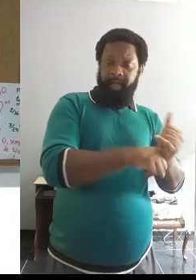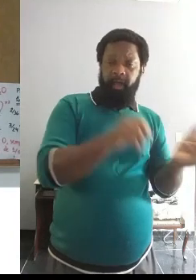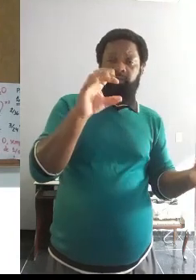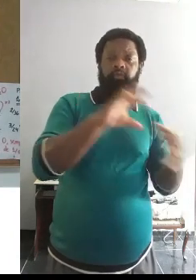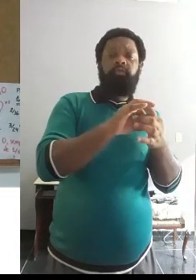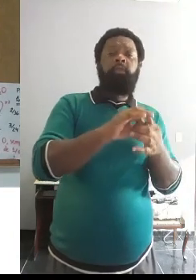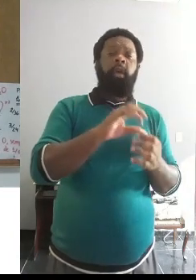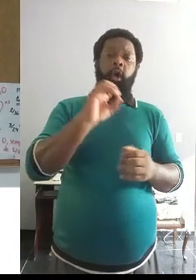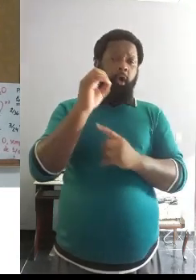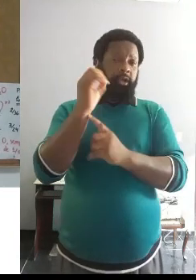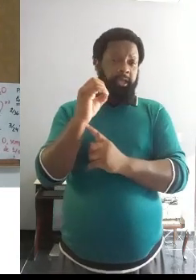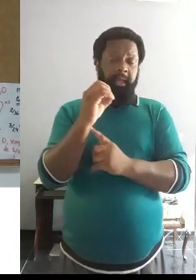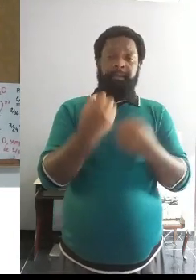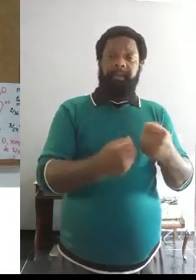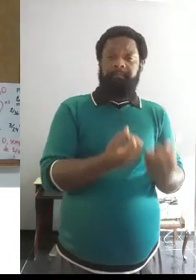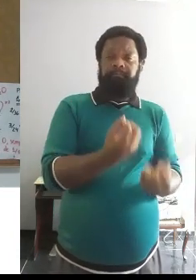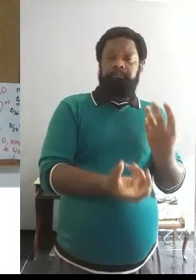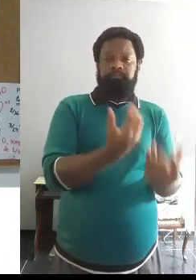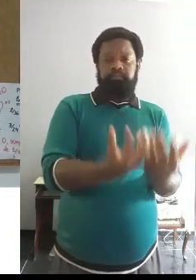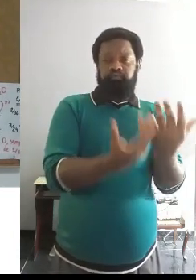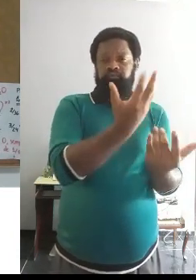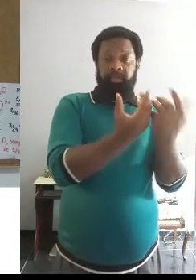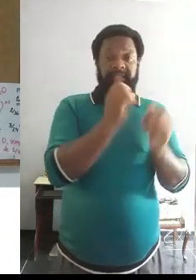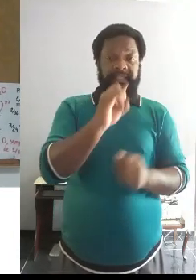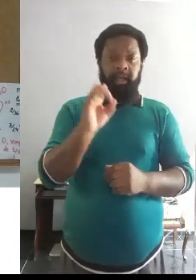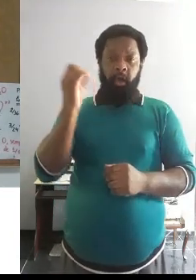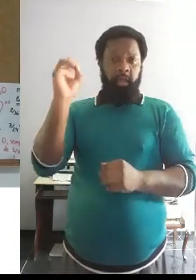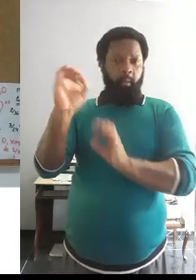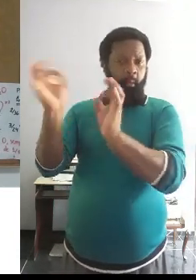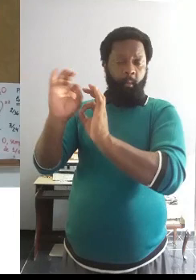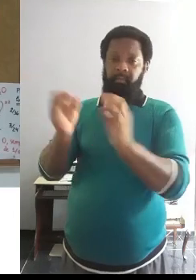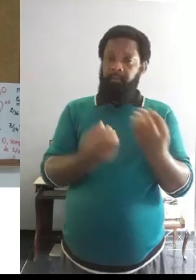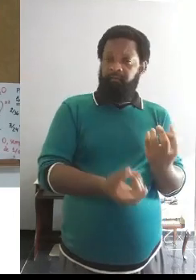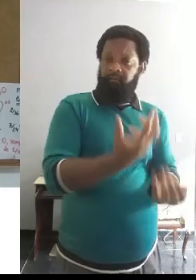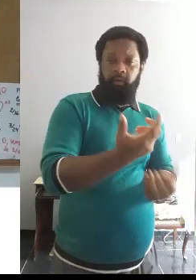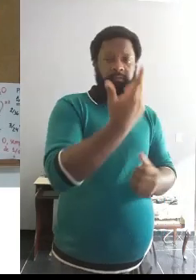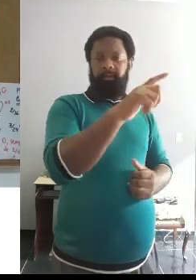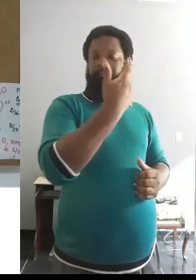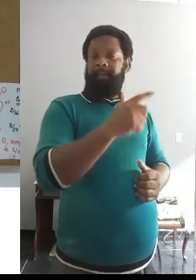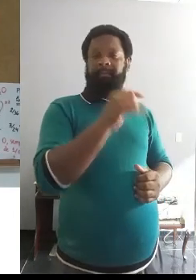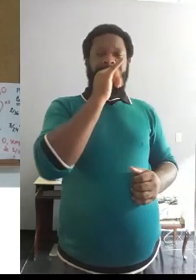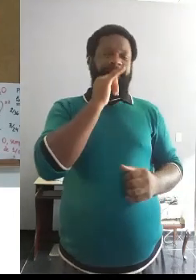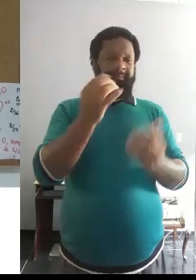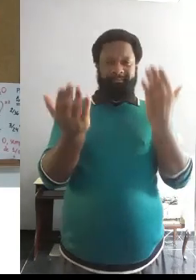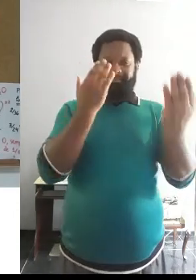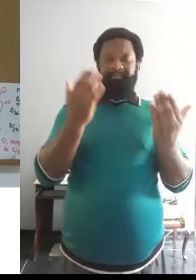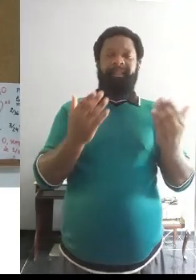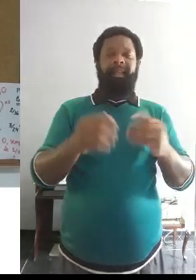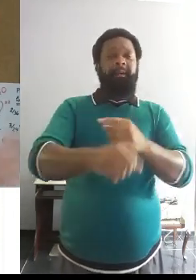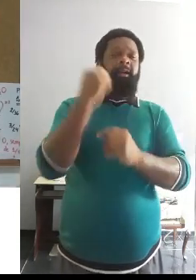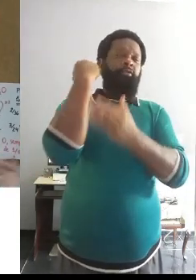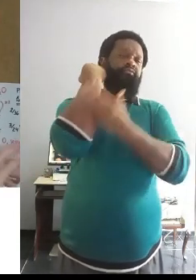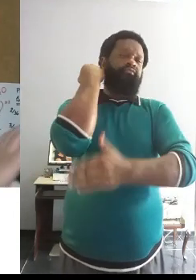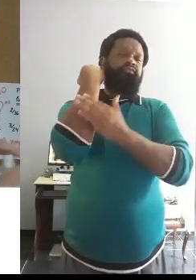oxigênio. Toda combustão ela precisa estar na presença de oxigênio, tudo bem? É só vocês pensarem o seguinte: quando a gente faz um churrasco, que